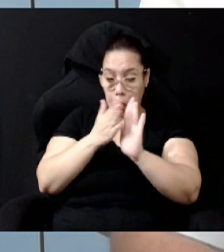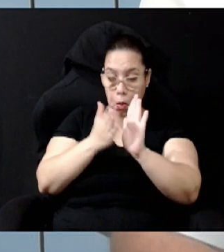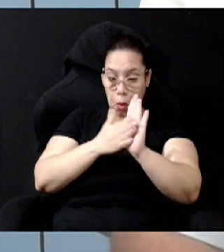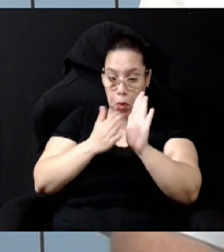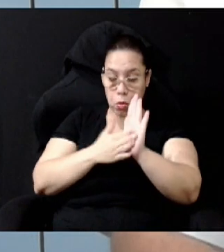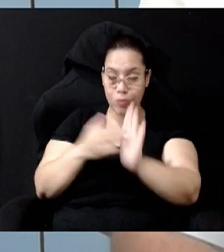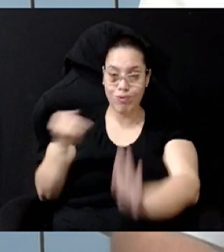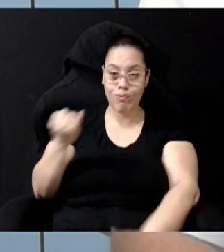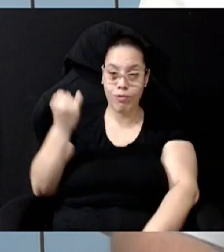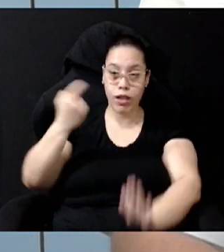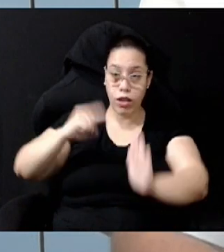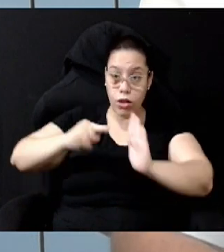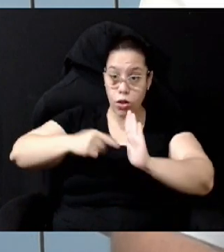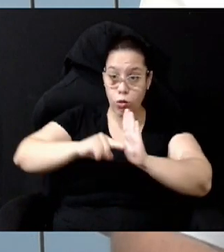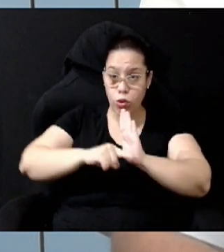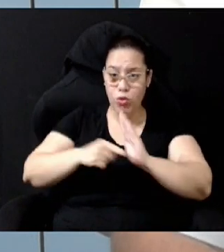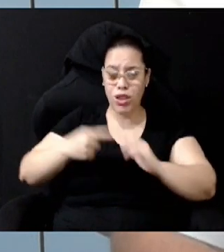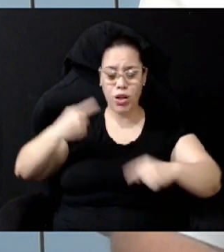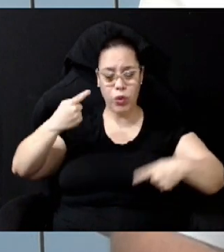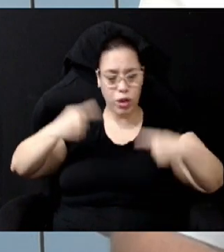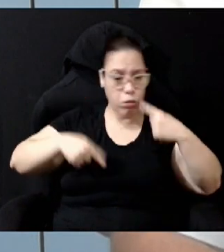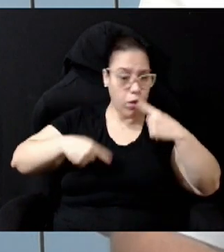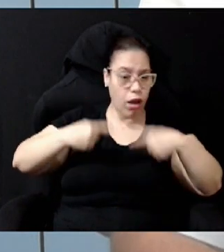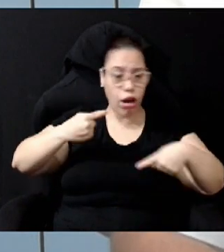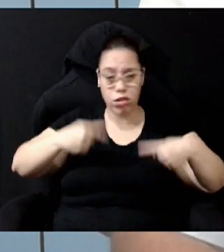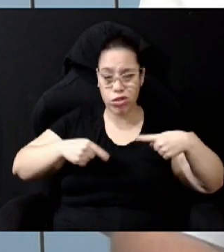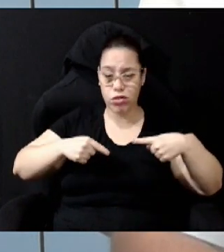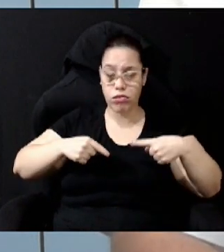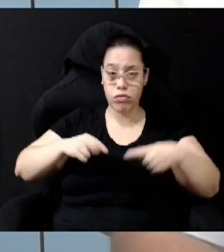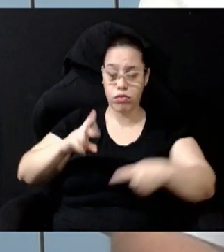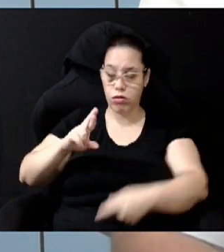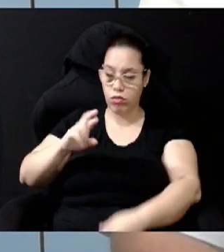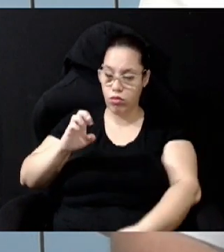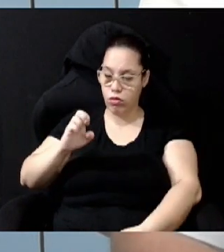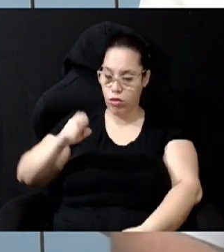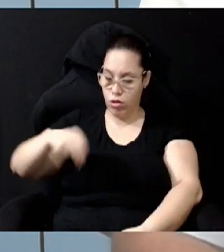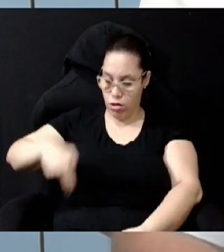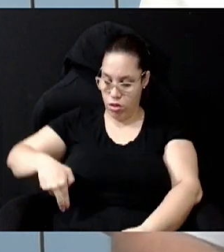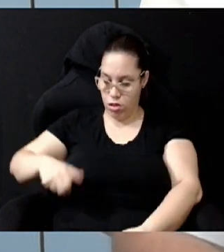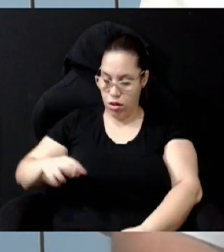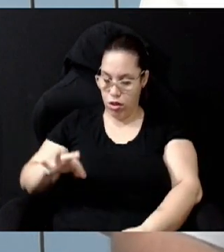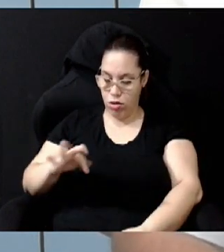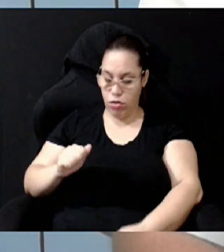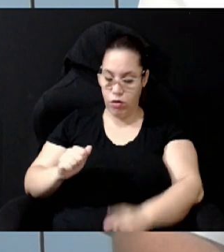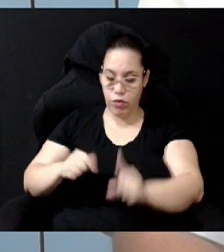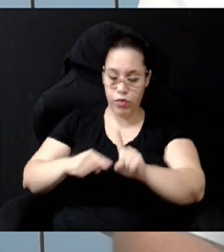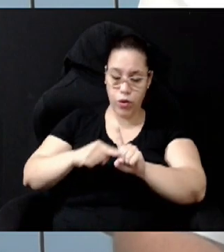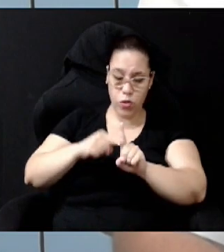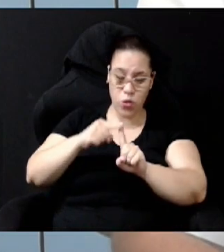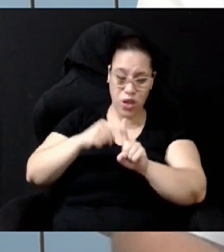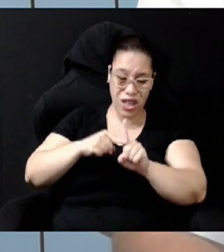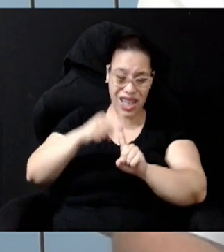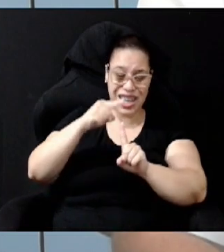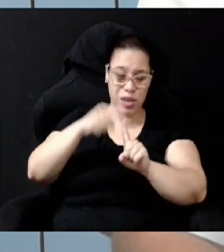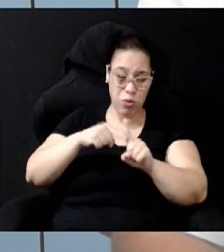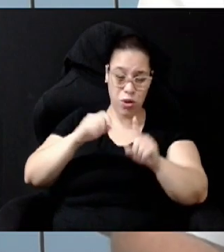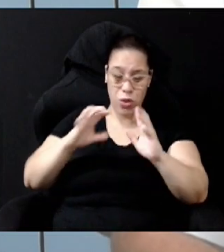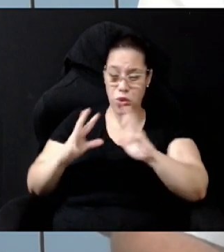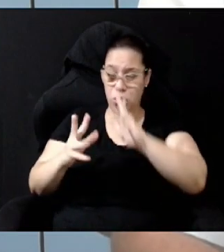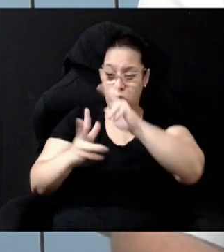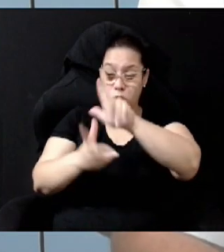o debate sobre uma questão que a Renata trouxe, dessa questão do aquecimento global, que